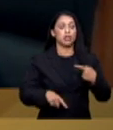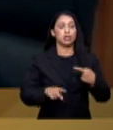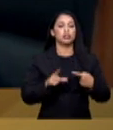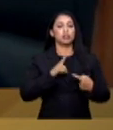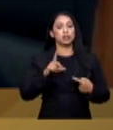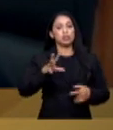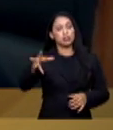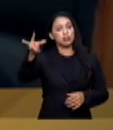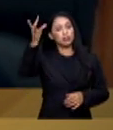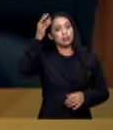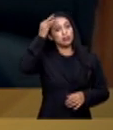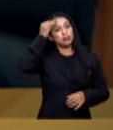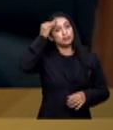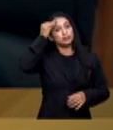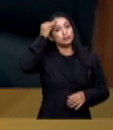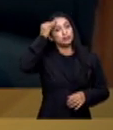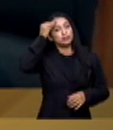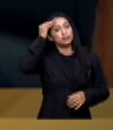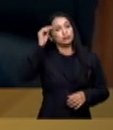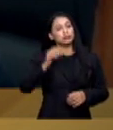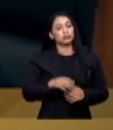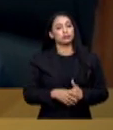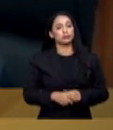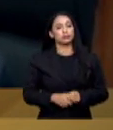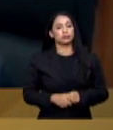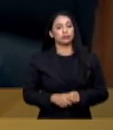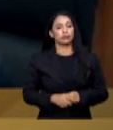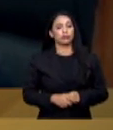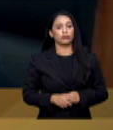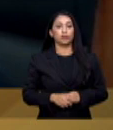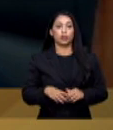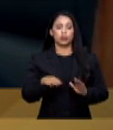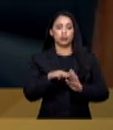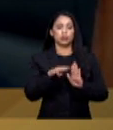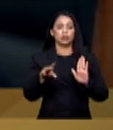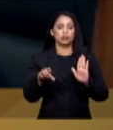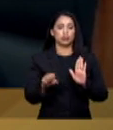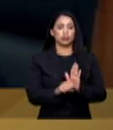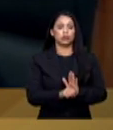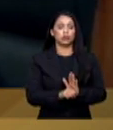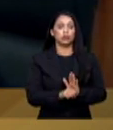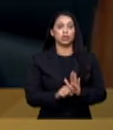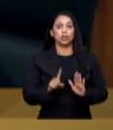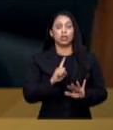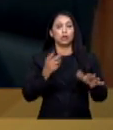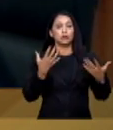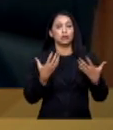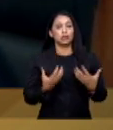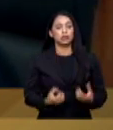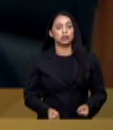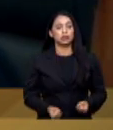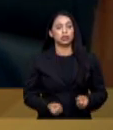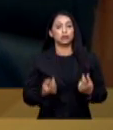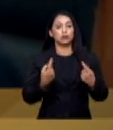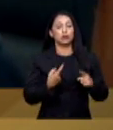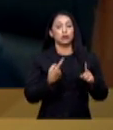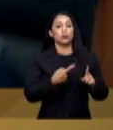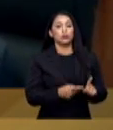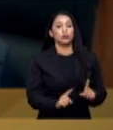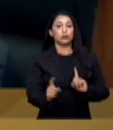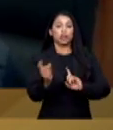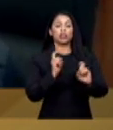compreenda não cabível, incabível o mandado de segurança contra atos de